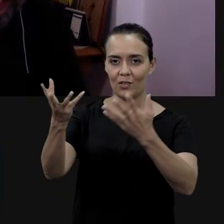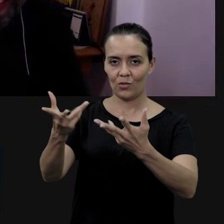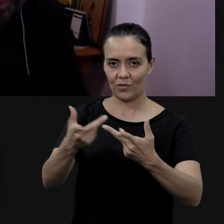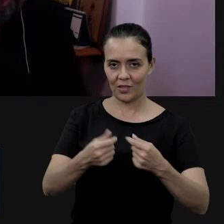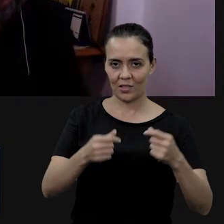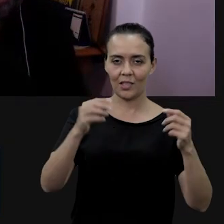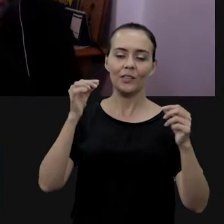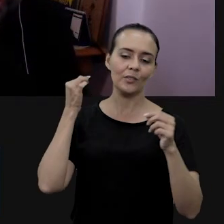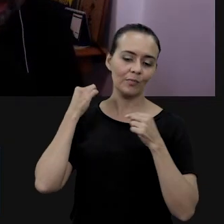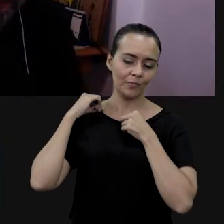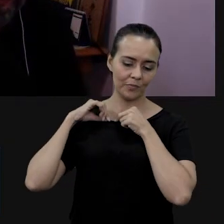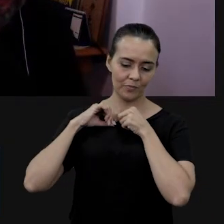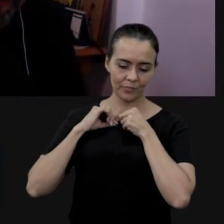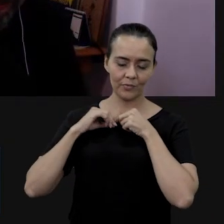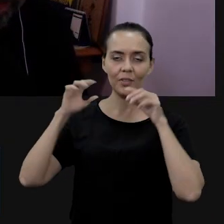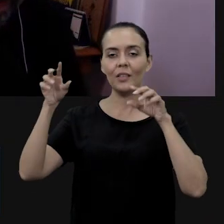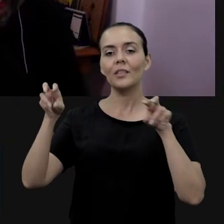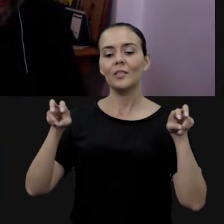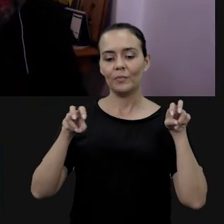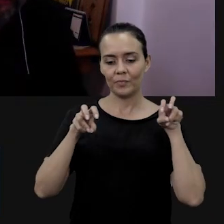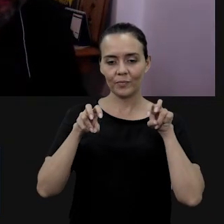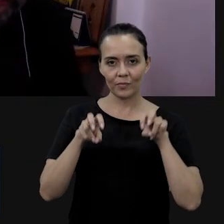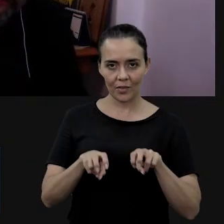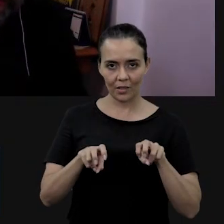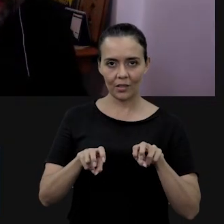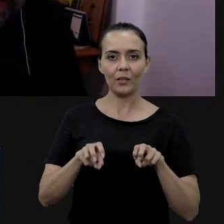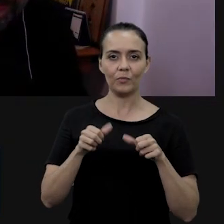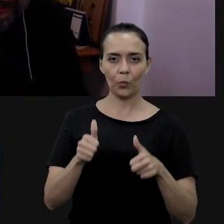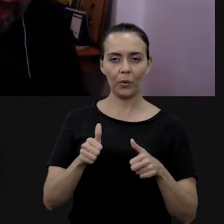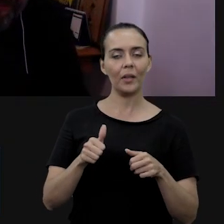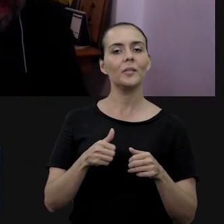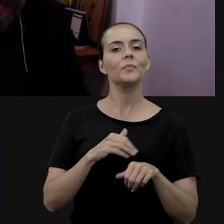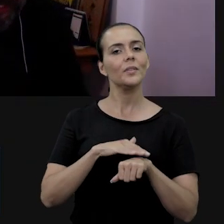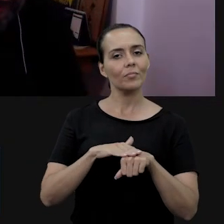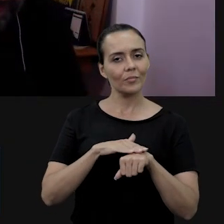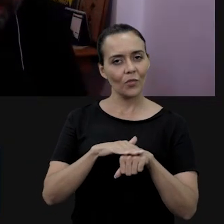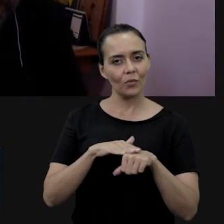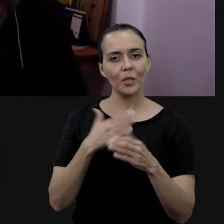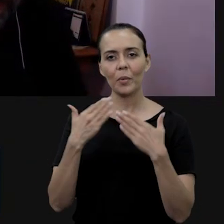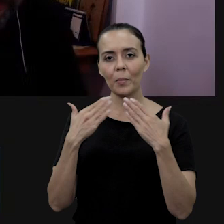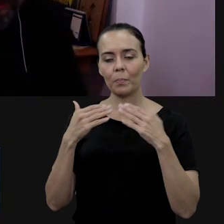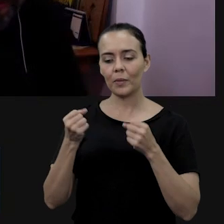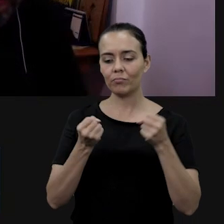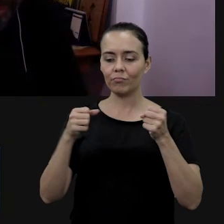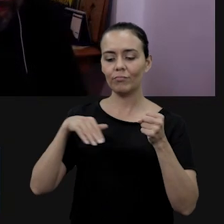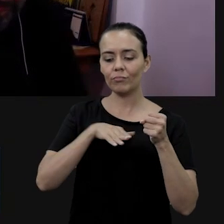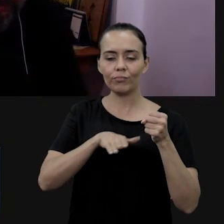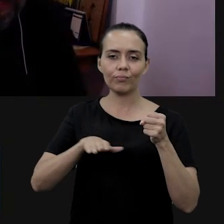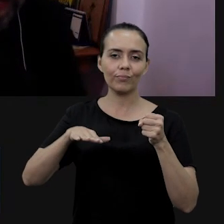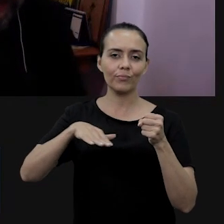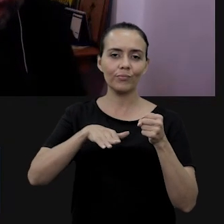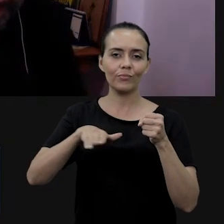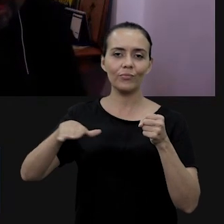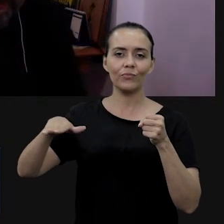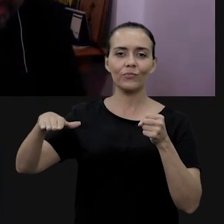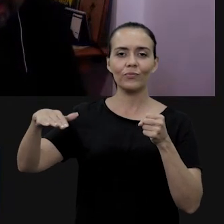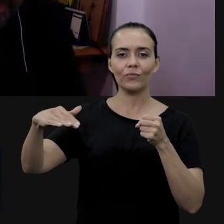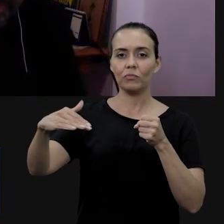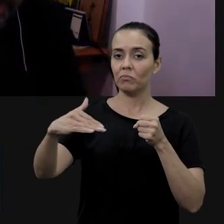do convidado, o convidado é microfonado, e eles entram no carro e damos um